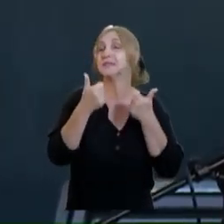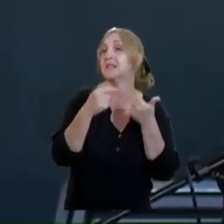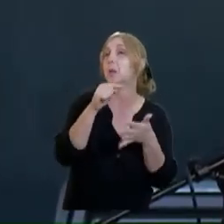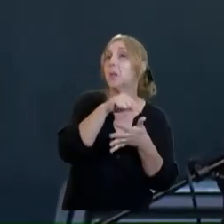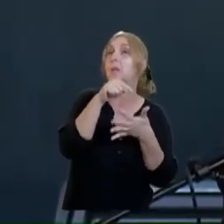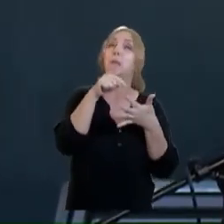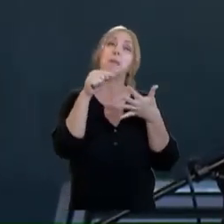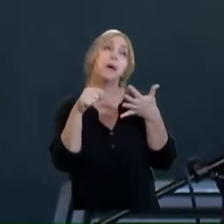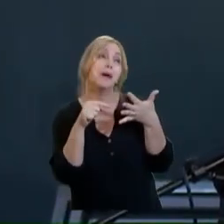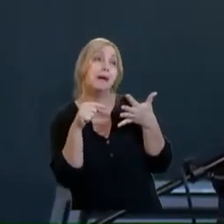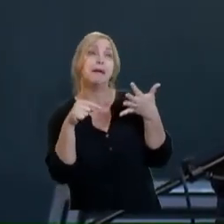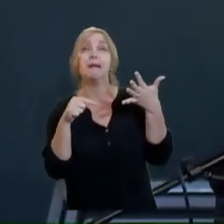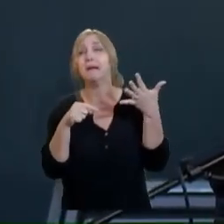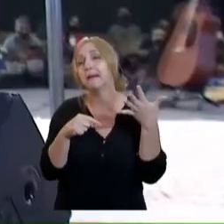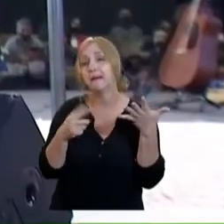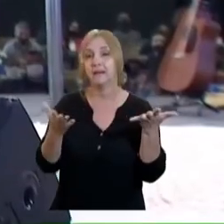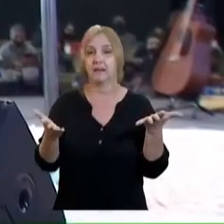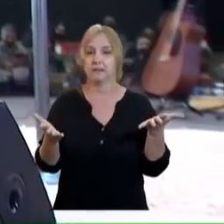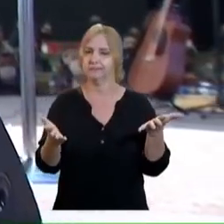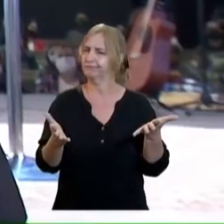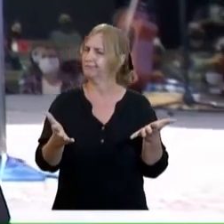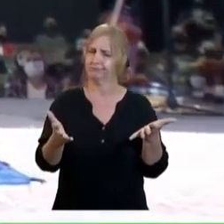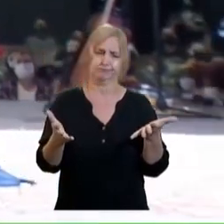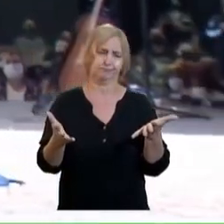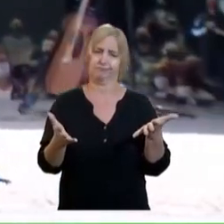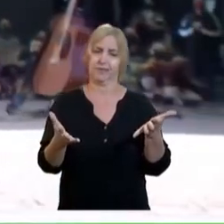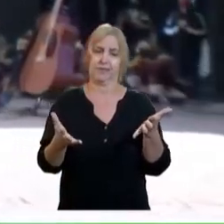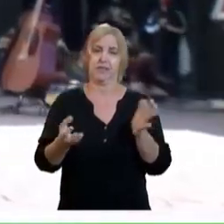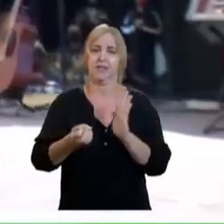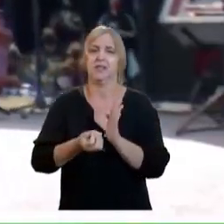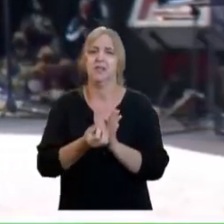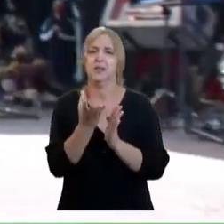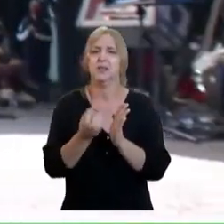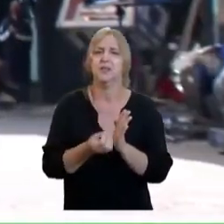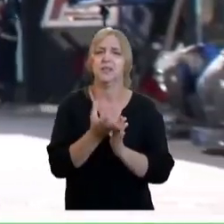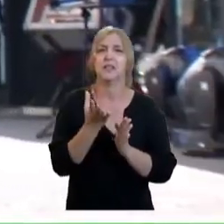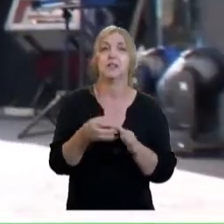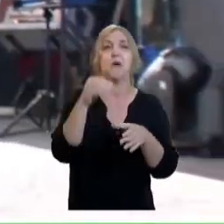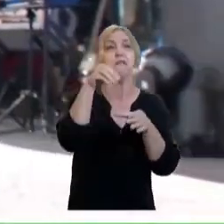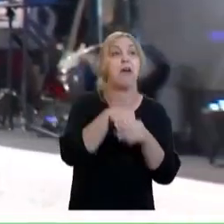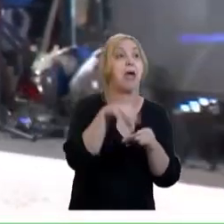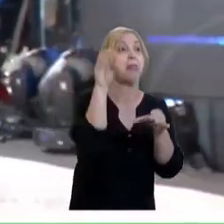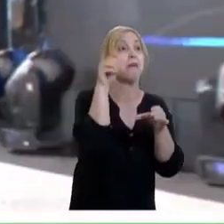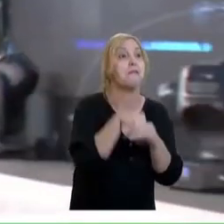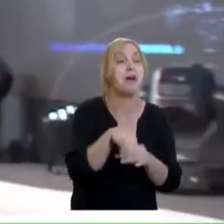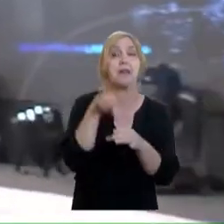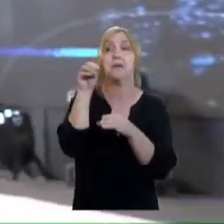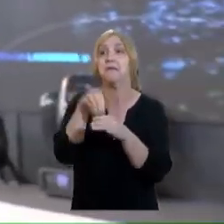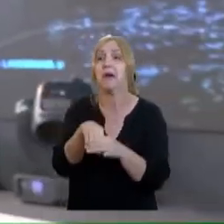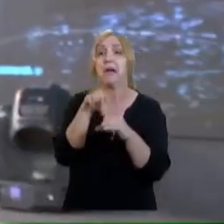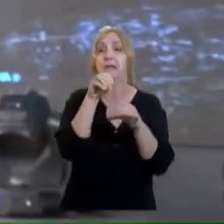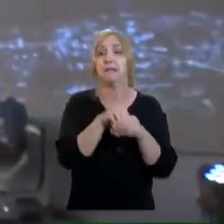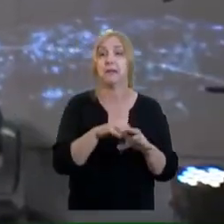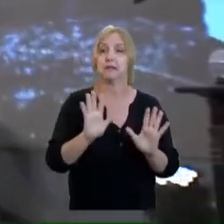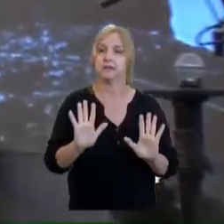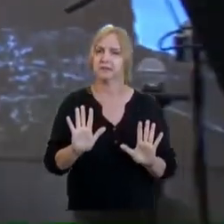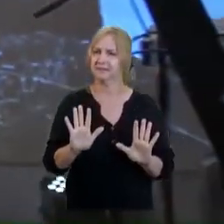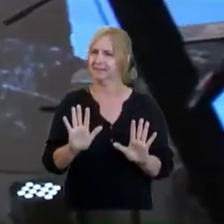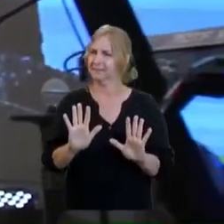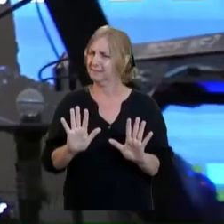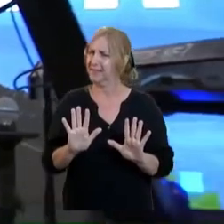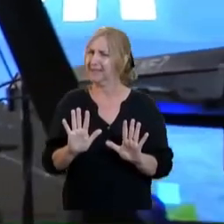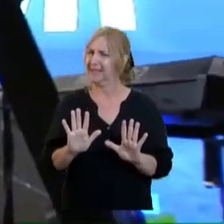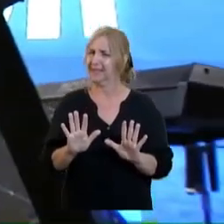isso, vai ser aquilo, aquilo outro, e muitas vezes um evangelho só de ofertas, de ofertas, de ofertas, mas o evangelho